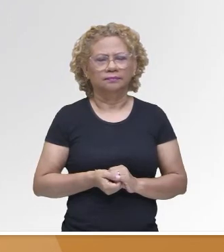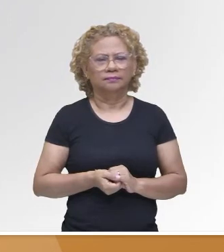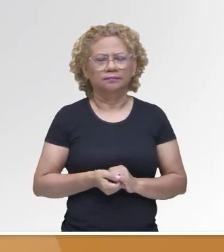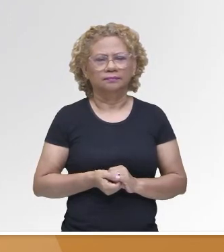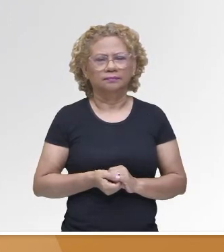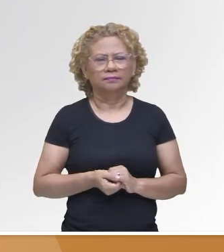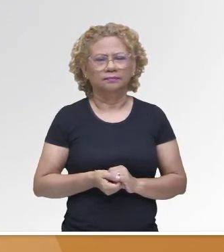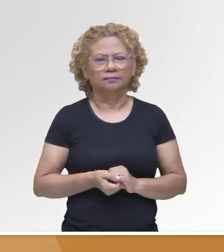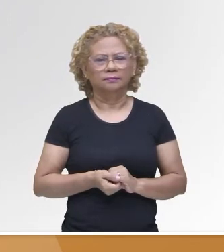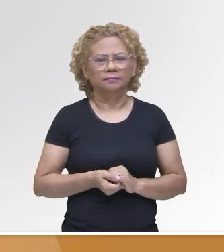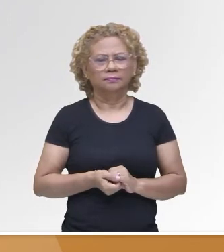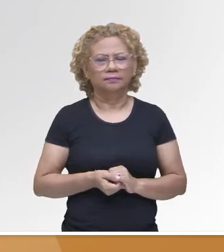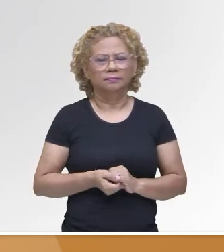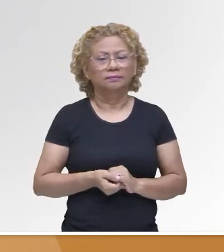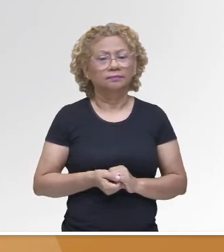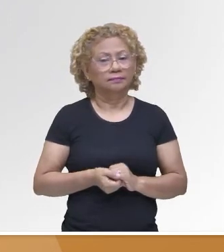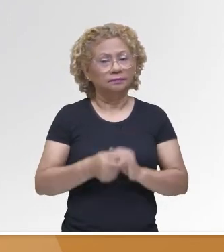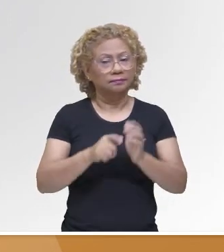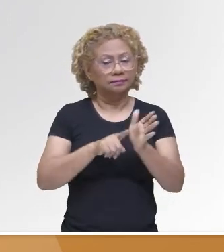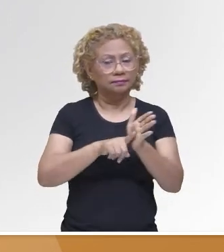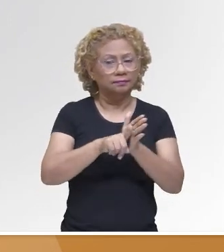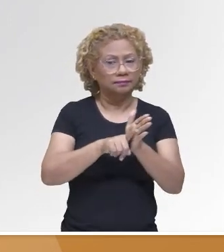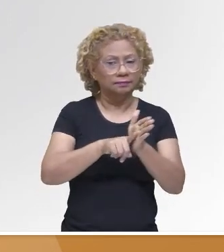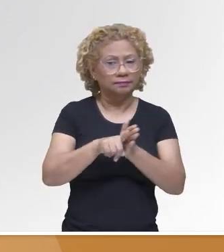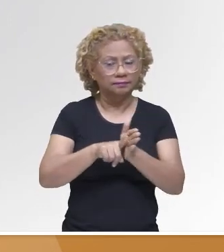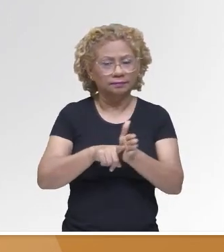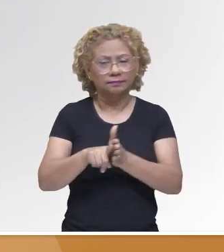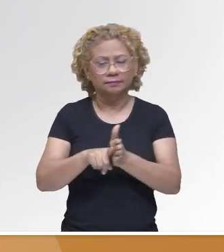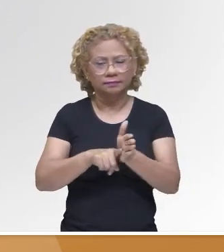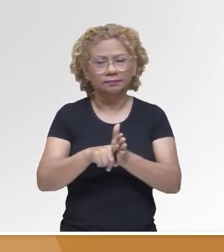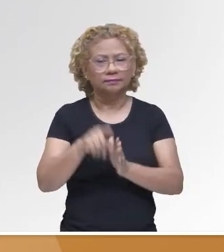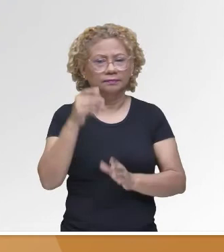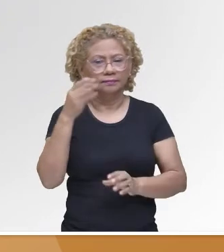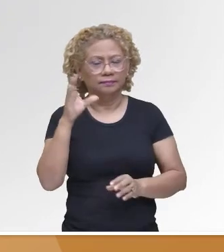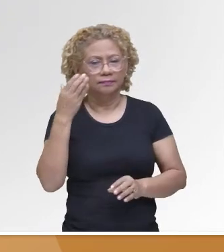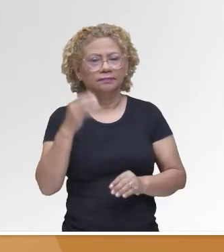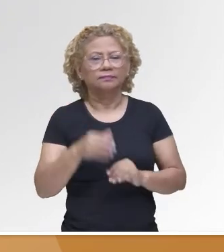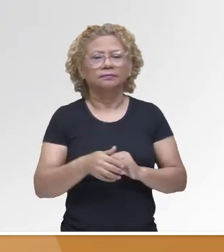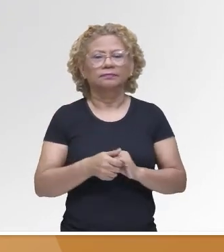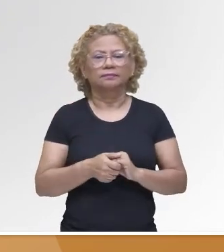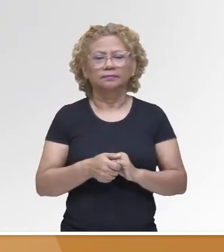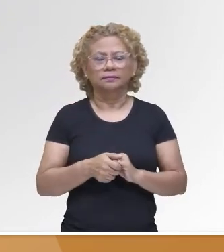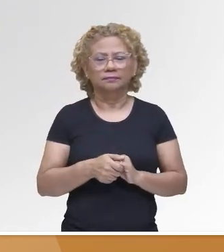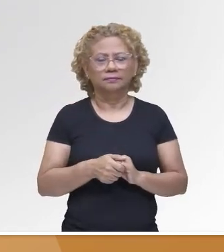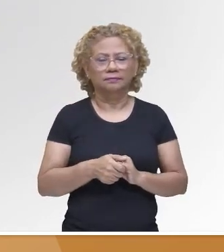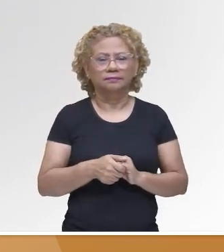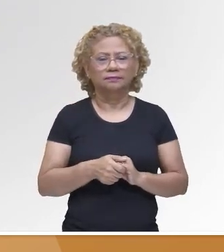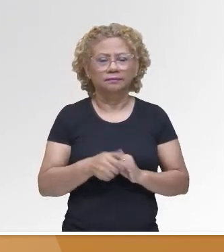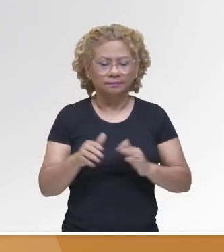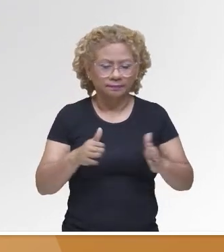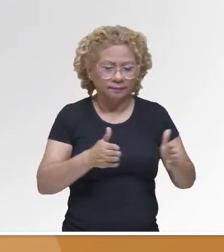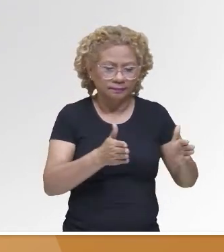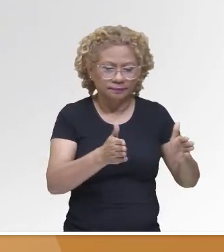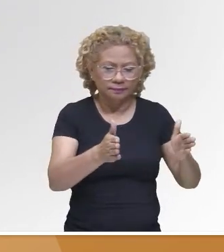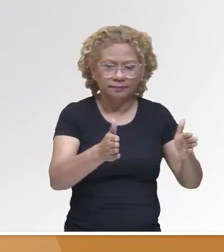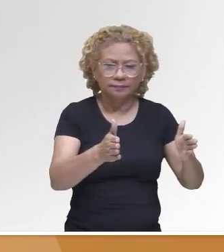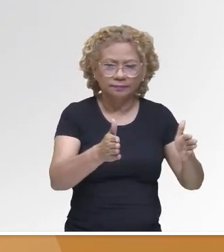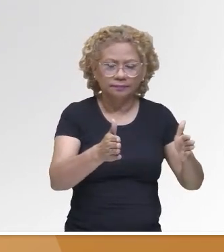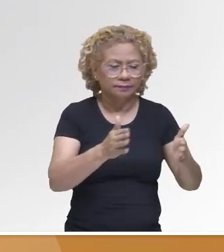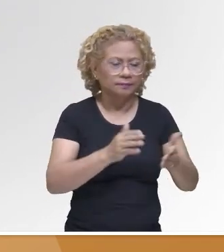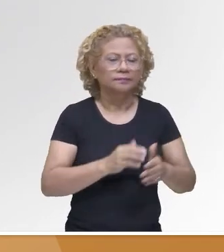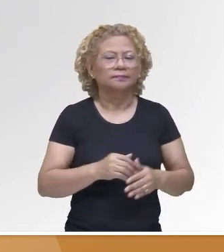Mas nós estamos falando da investigação científica, ela mostra que existem diferentes caminhos para se produzir